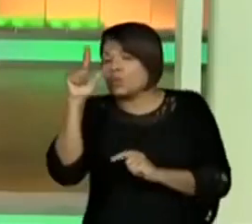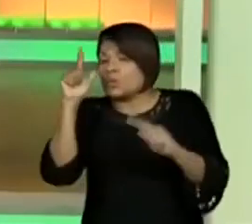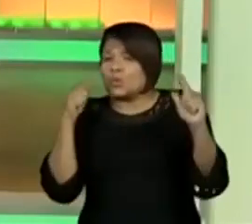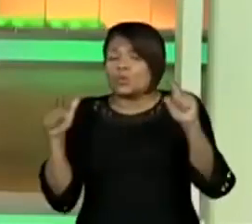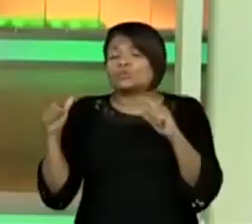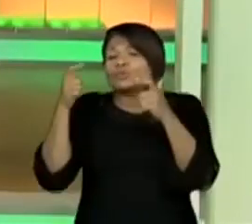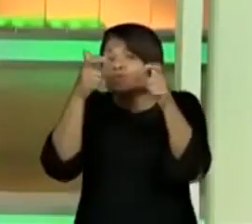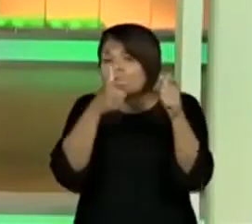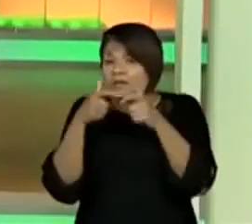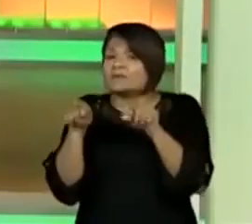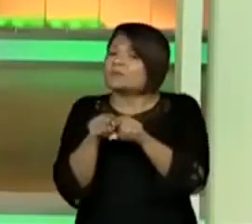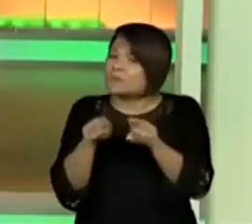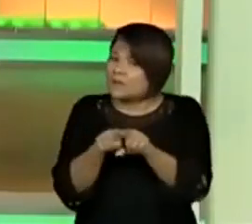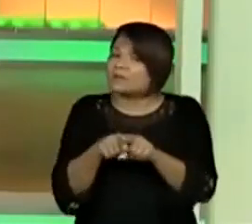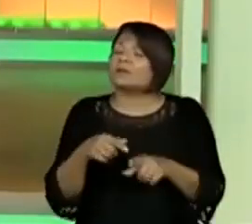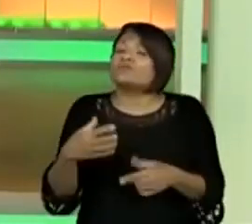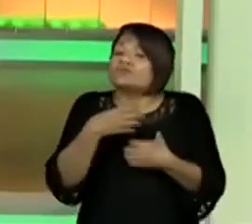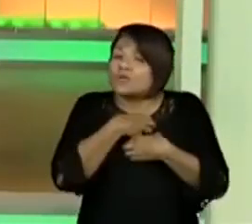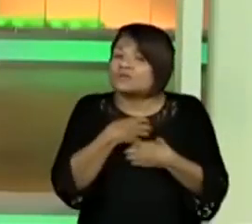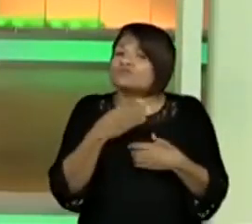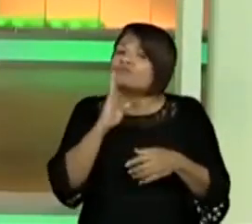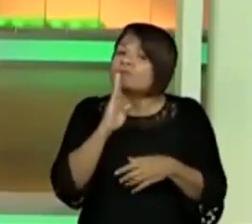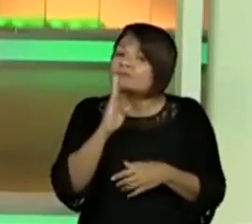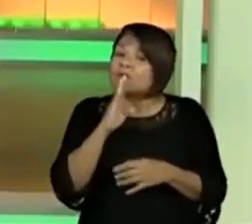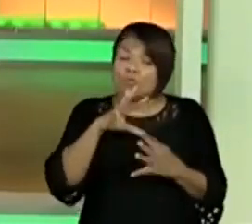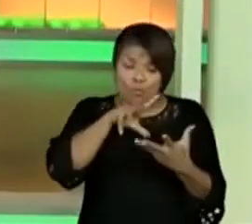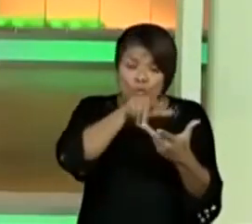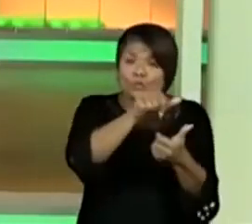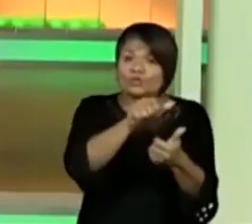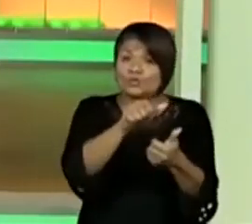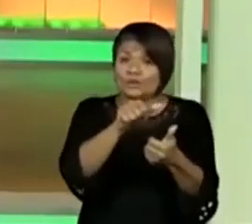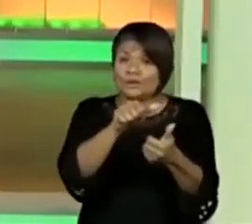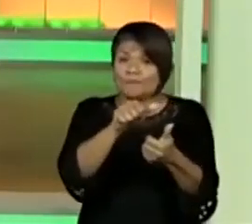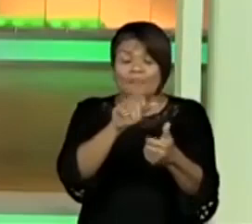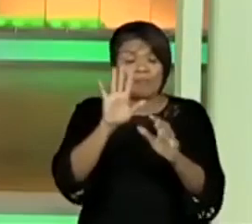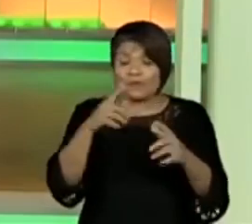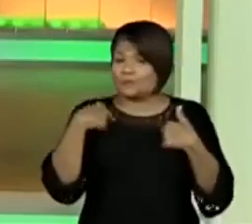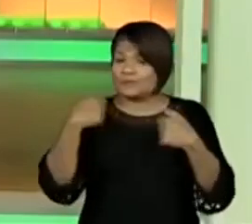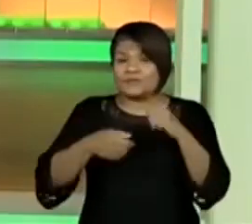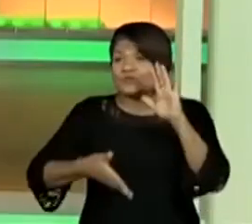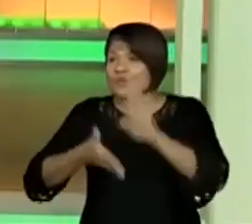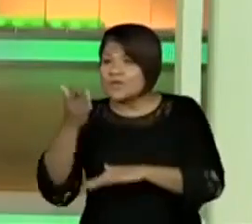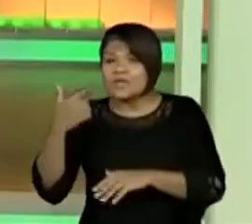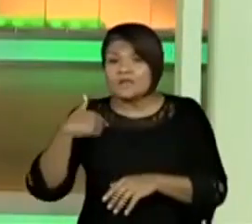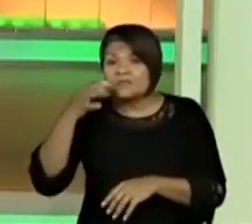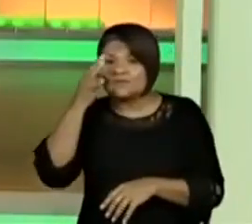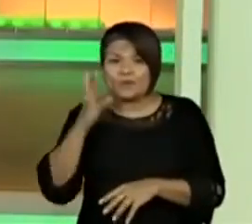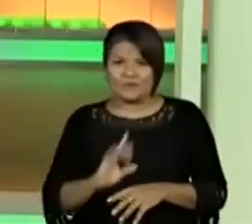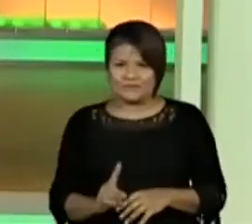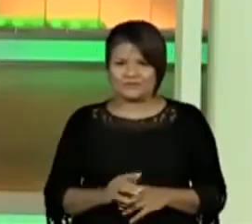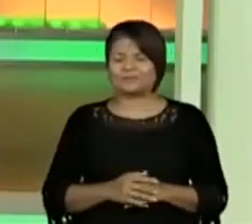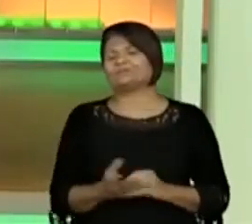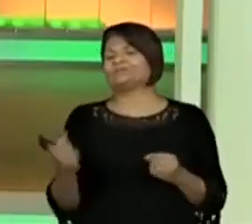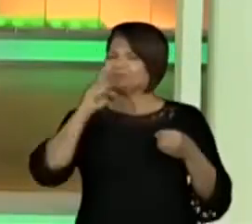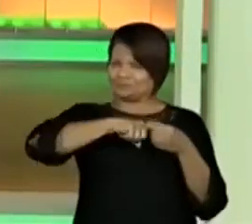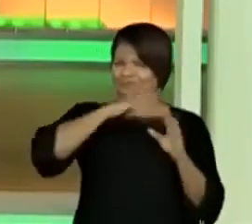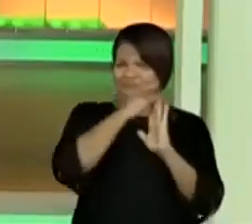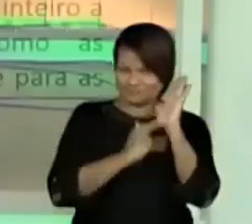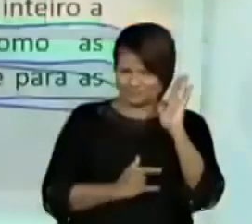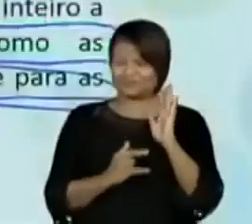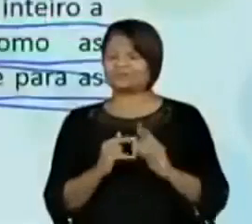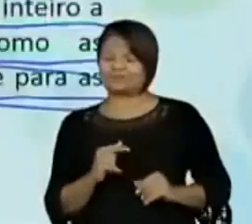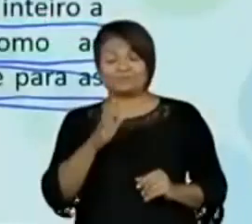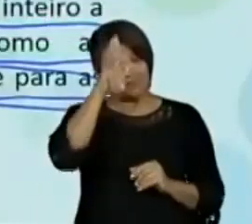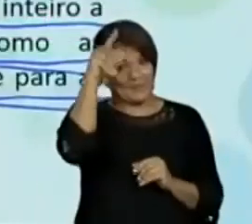E aí é uma forma de conhecer o mundo sem sair de casa, porque não existe só esse. Mas vamos voltar para a nossa notícia. Por enquanto, a gente está falando